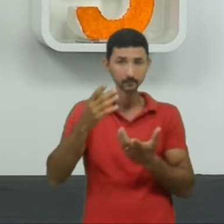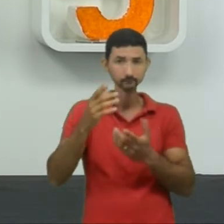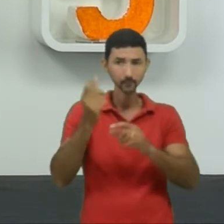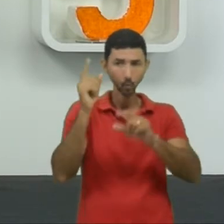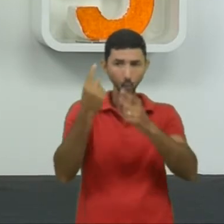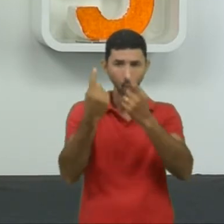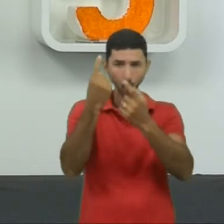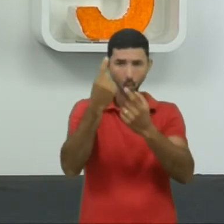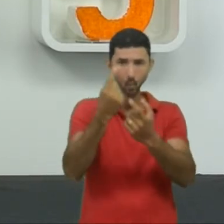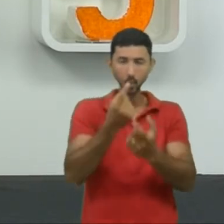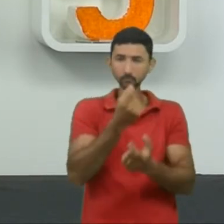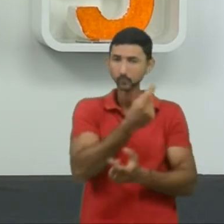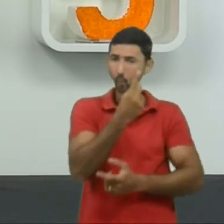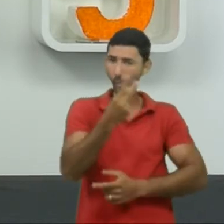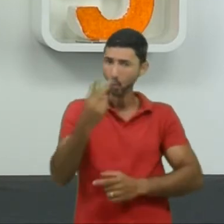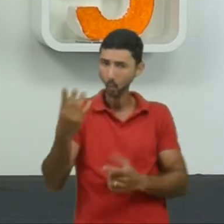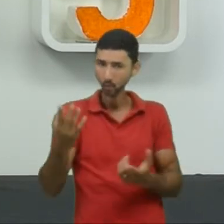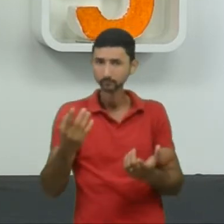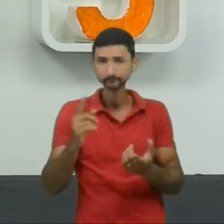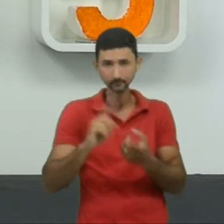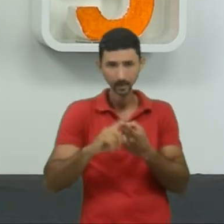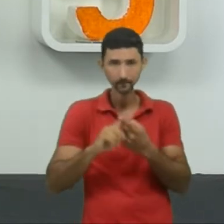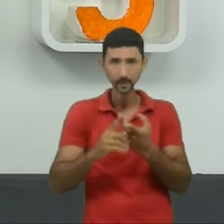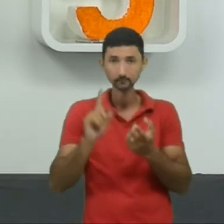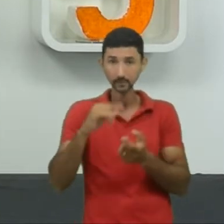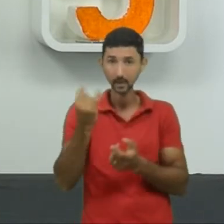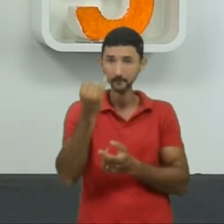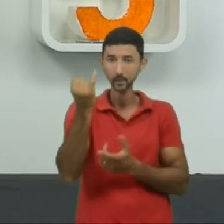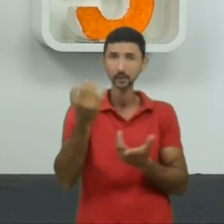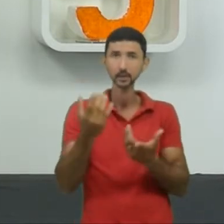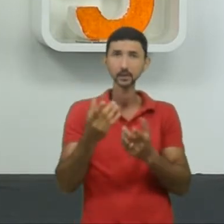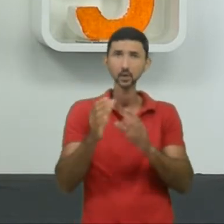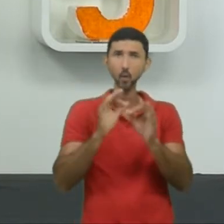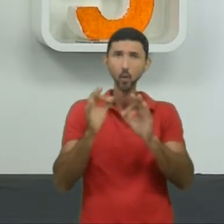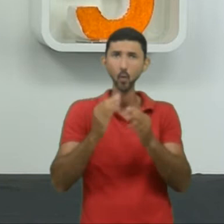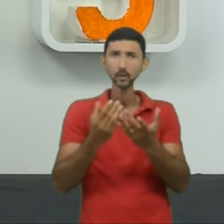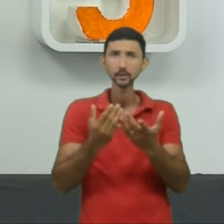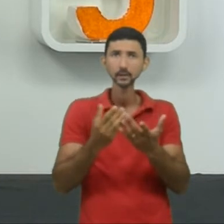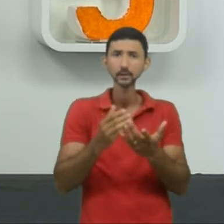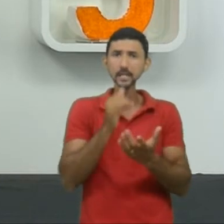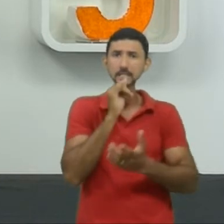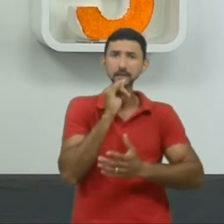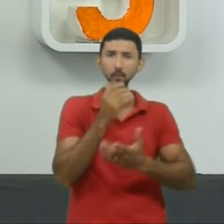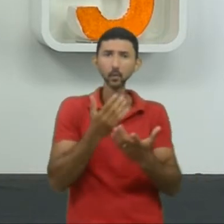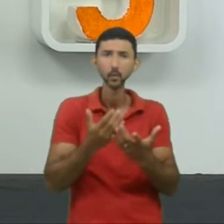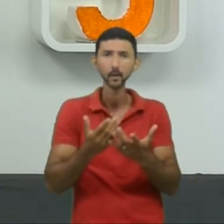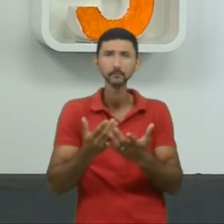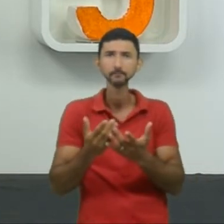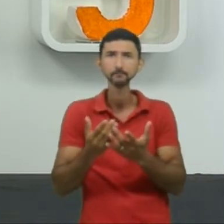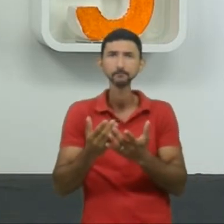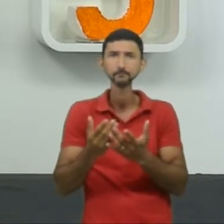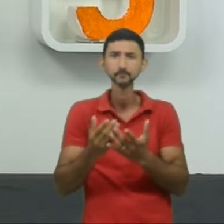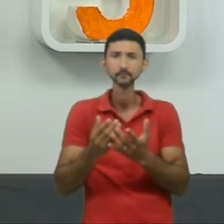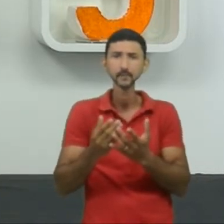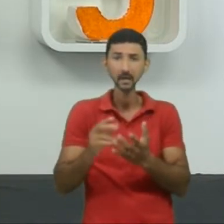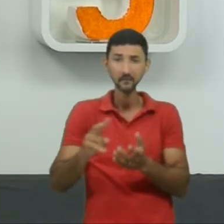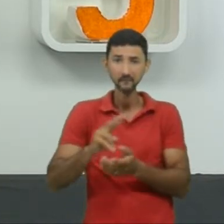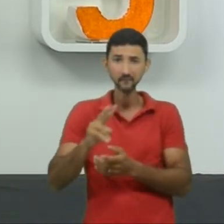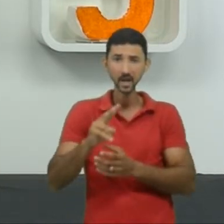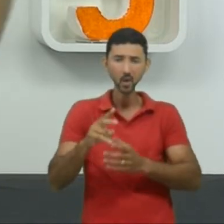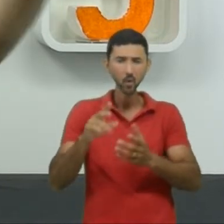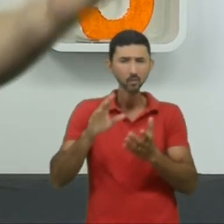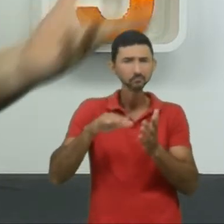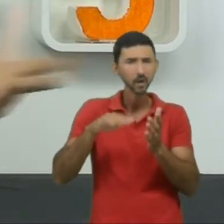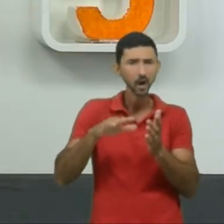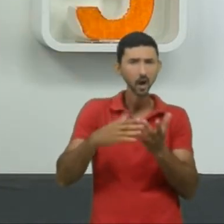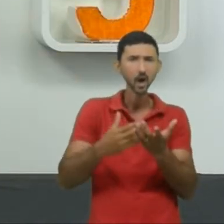contagem, certo? É importante a gente ter essa ideia porque para valores pequenos é possível. Para